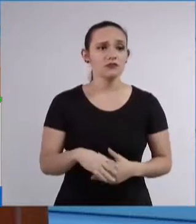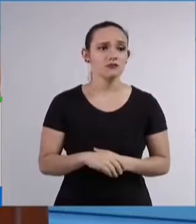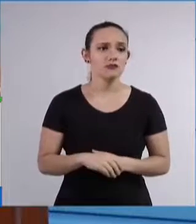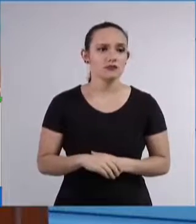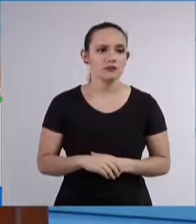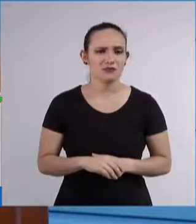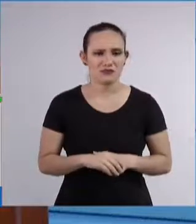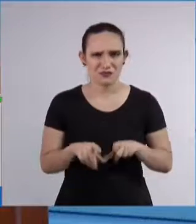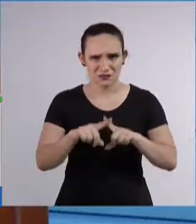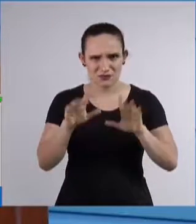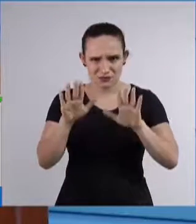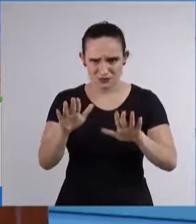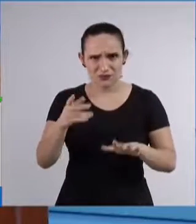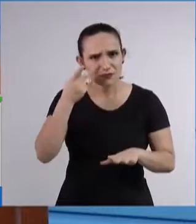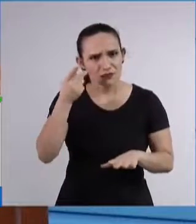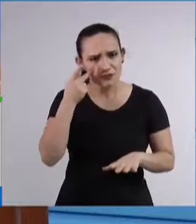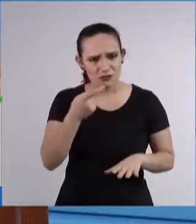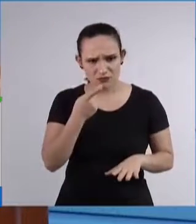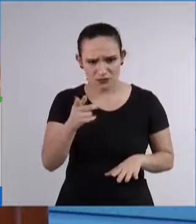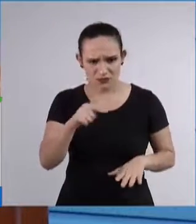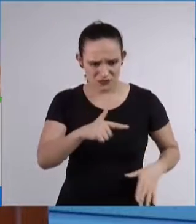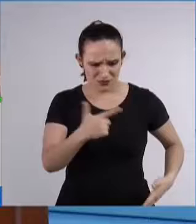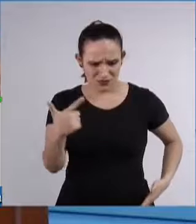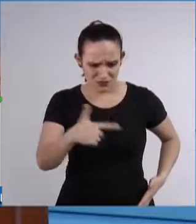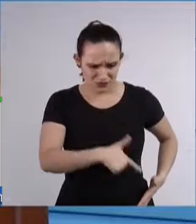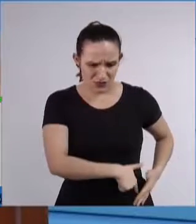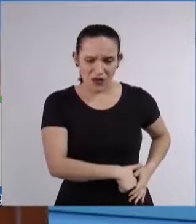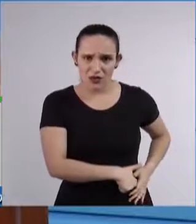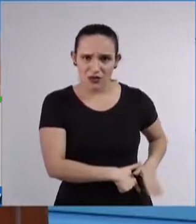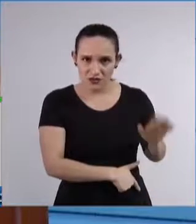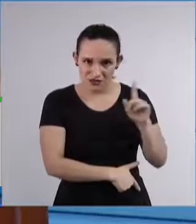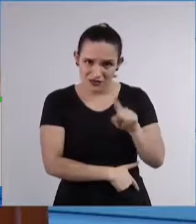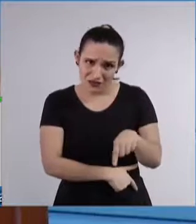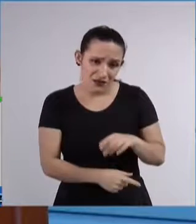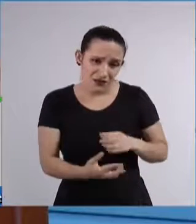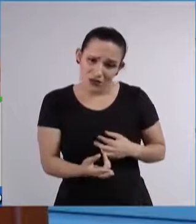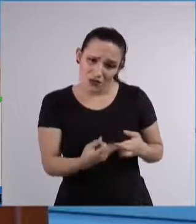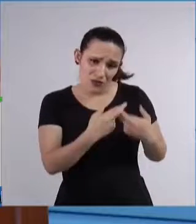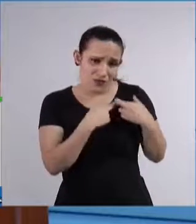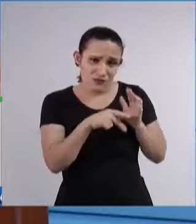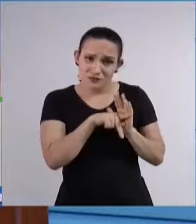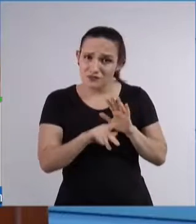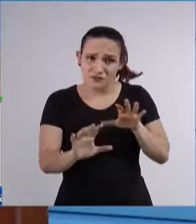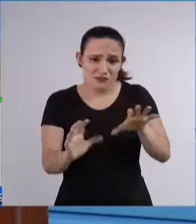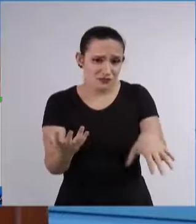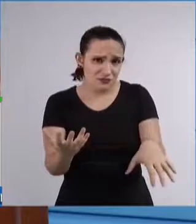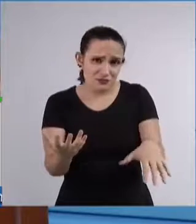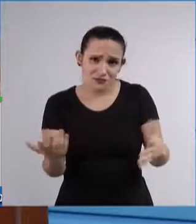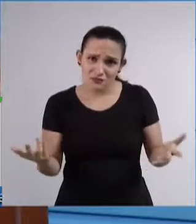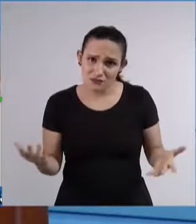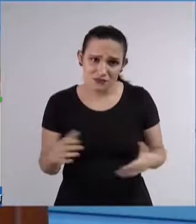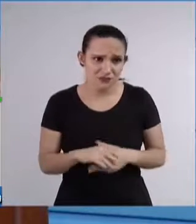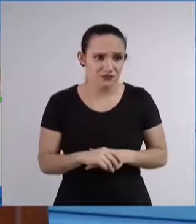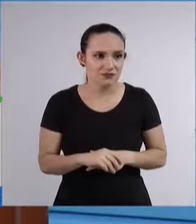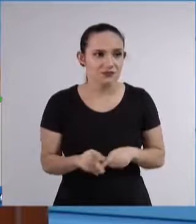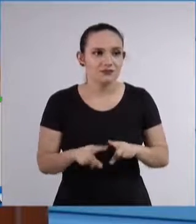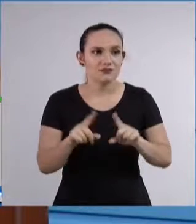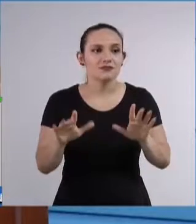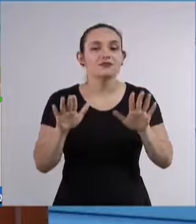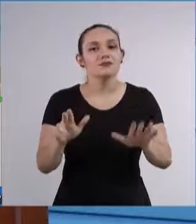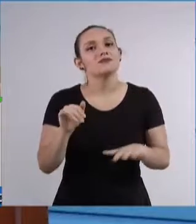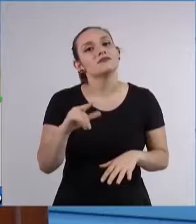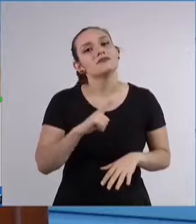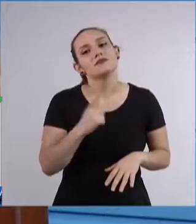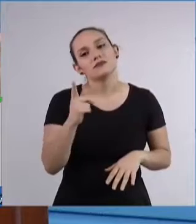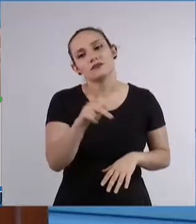das armas, como disse o deputado, que tem que ser votado pelo Congresso Nacional, mas se tem um presidente que